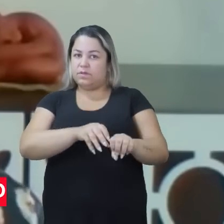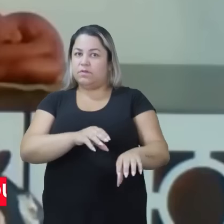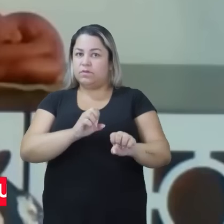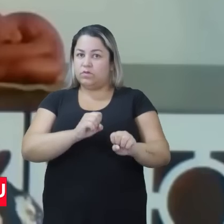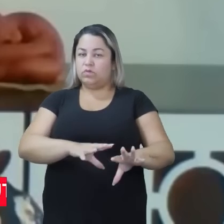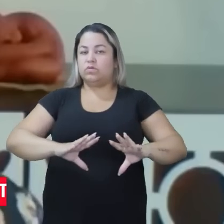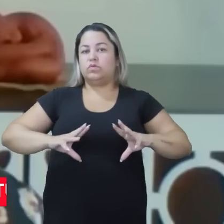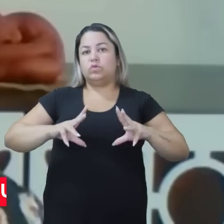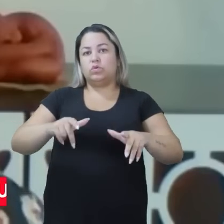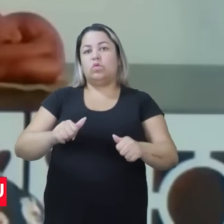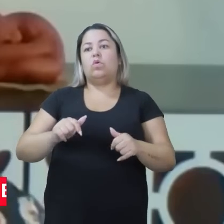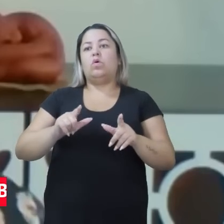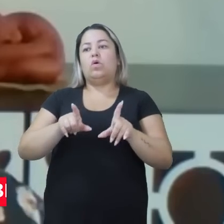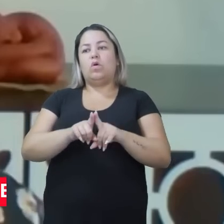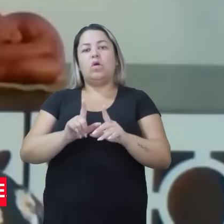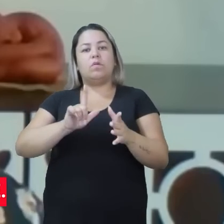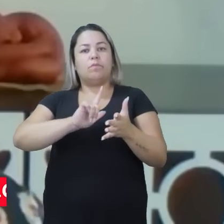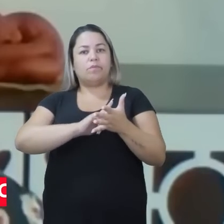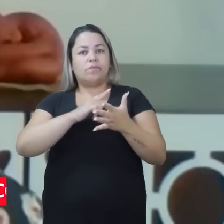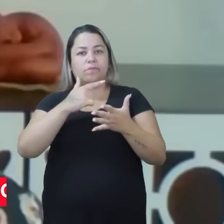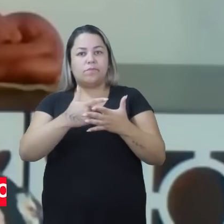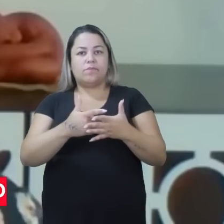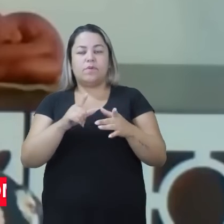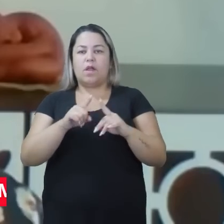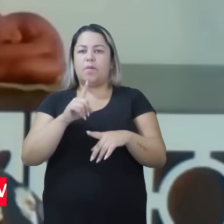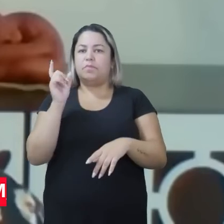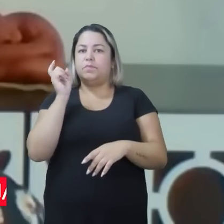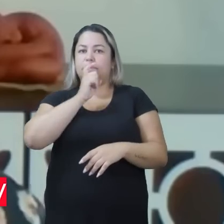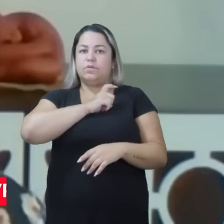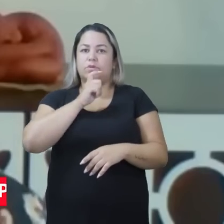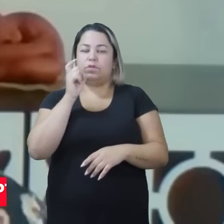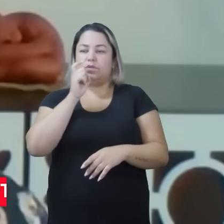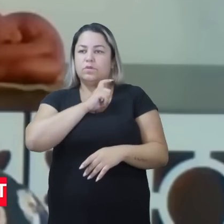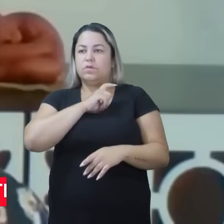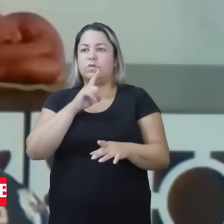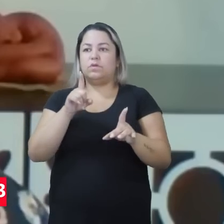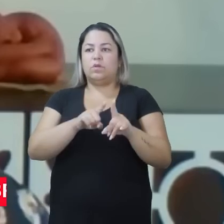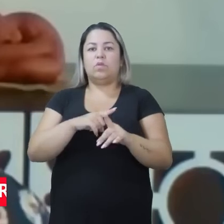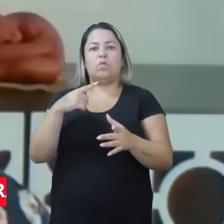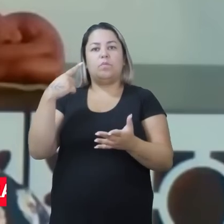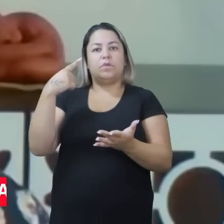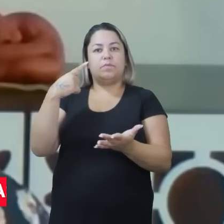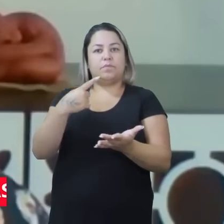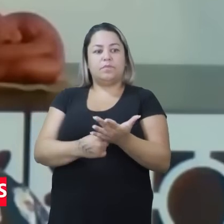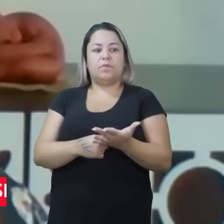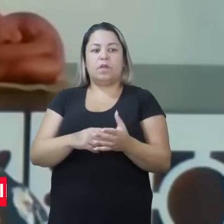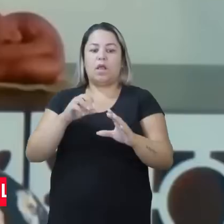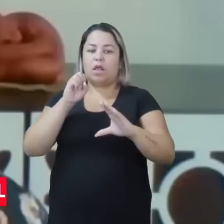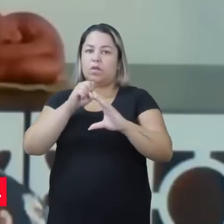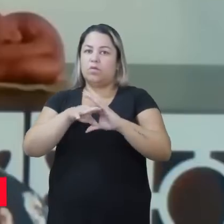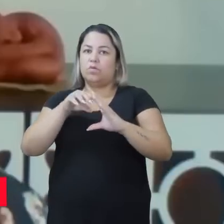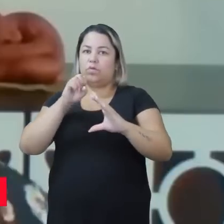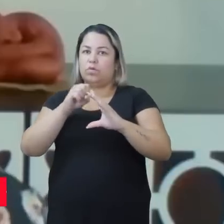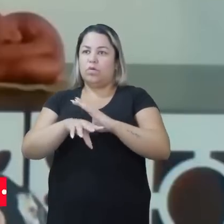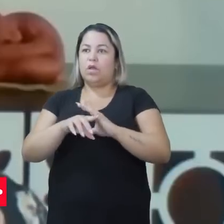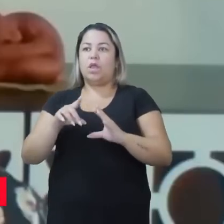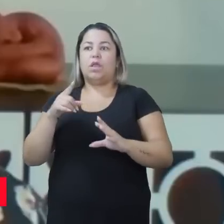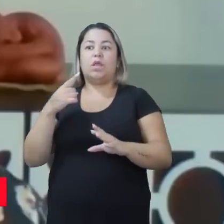esses jornais são mentirosos, comprometidos. Imagine, a Rede Globo Televisão é